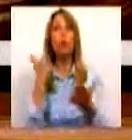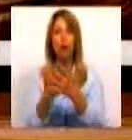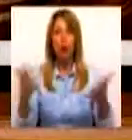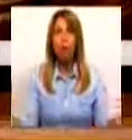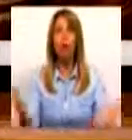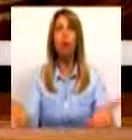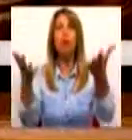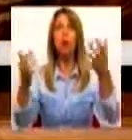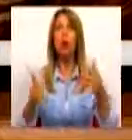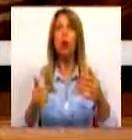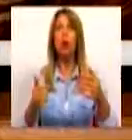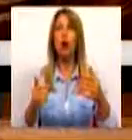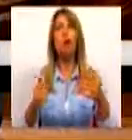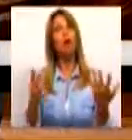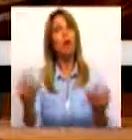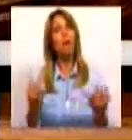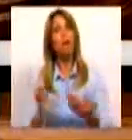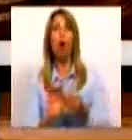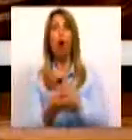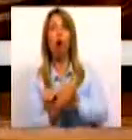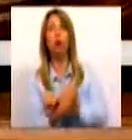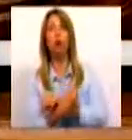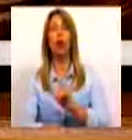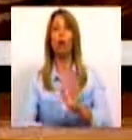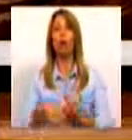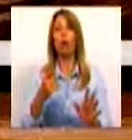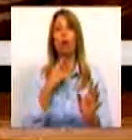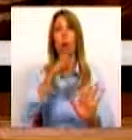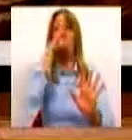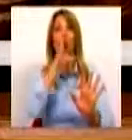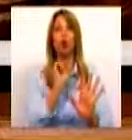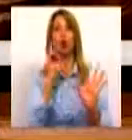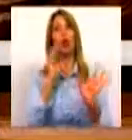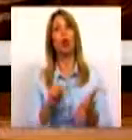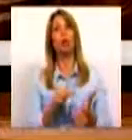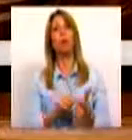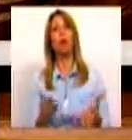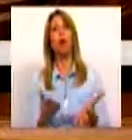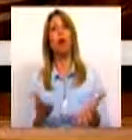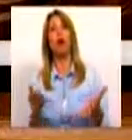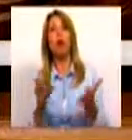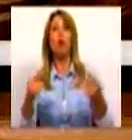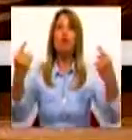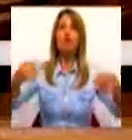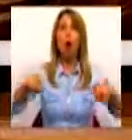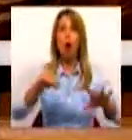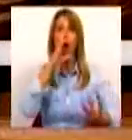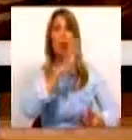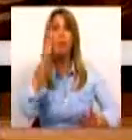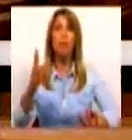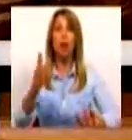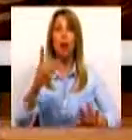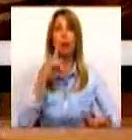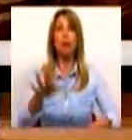mobilizadoras por oposição a um Estado expectante que reage e só reage às situações